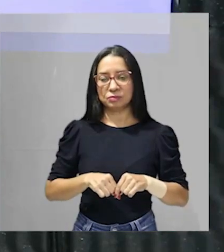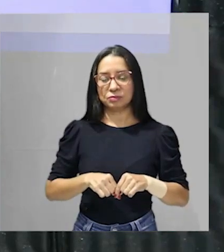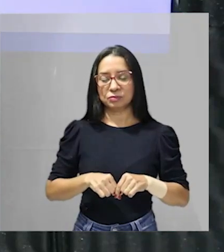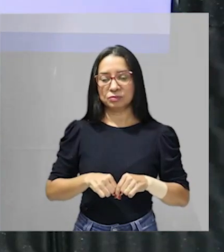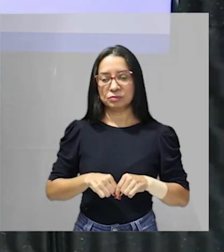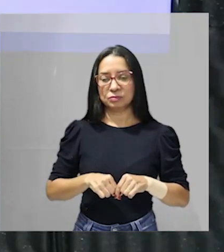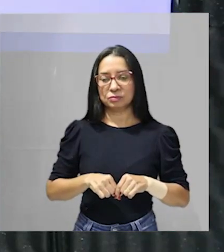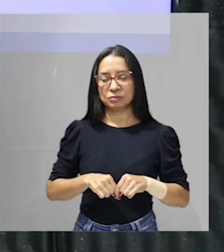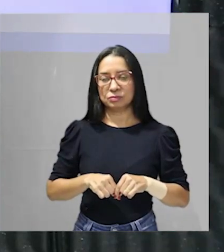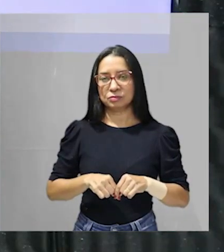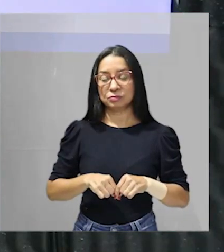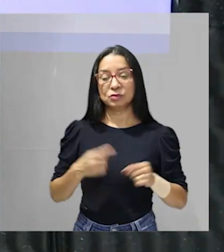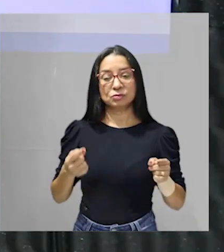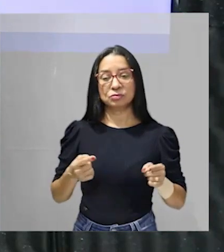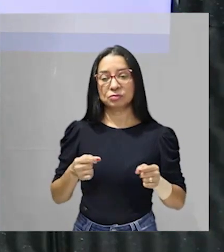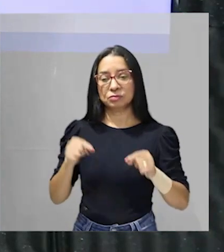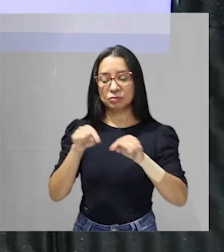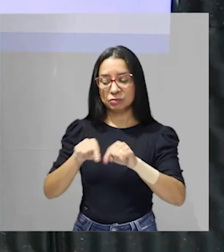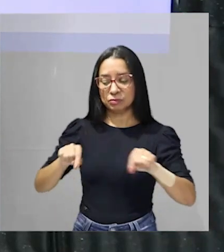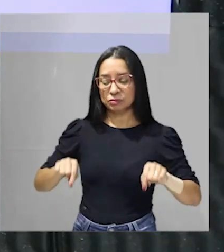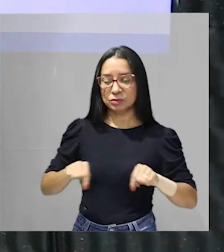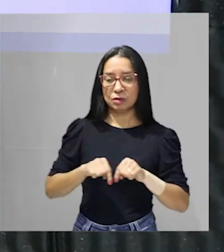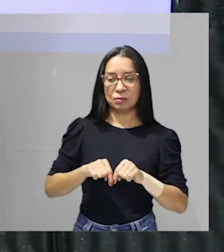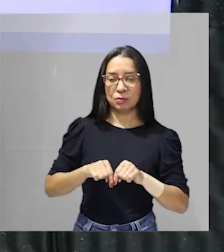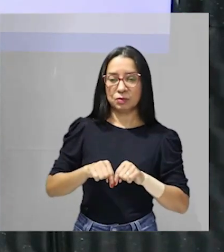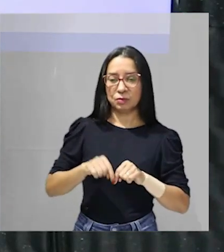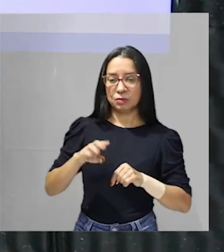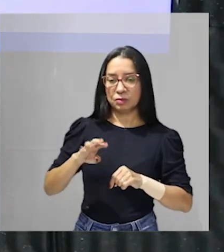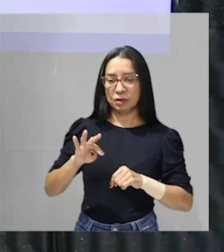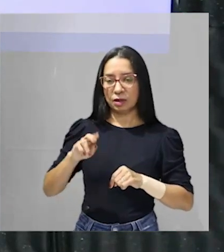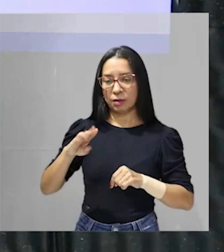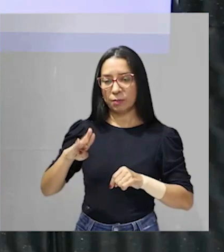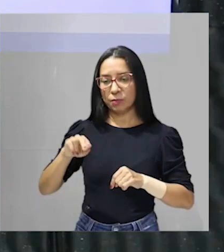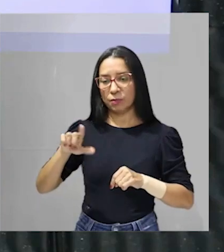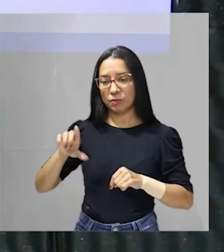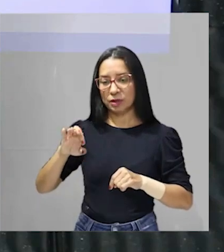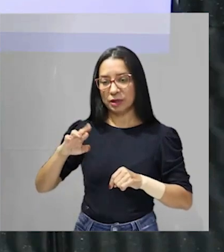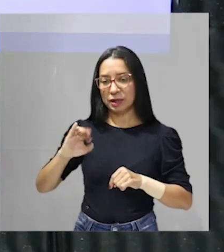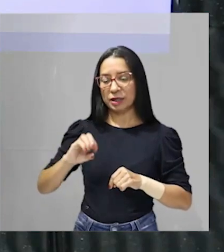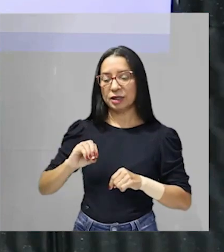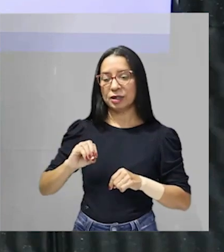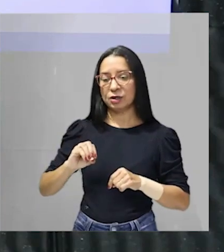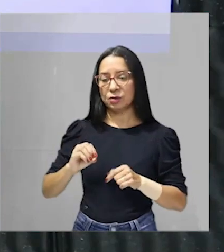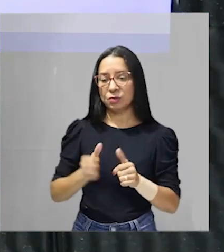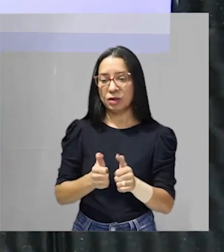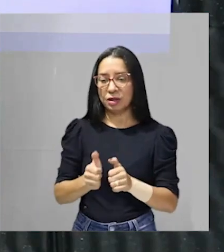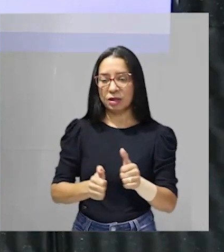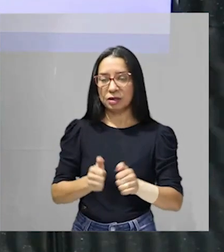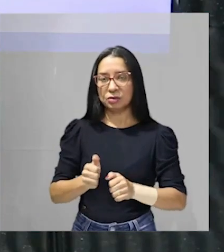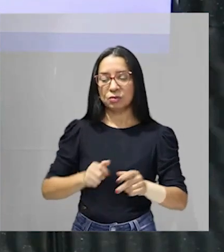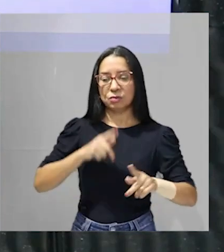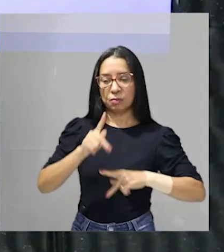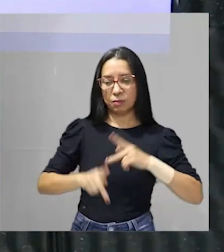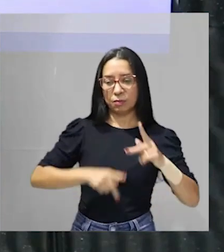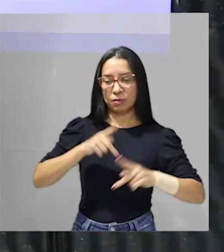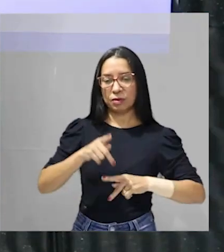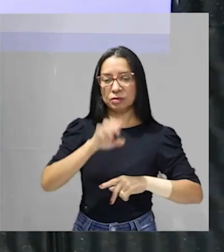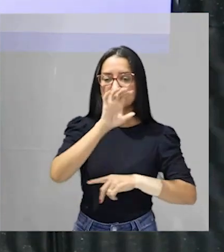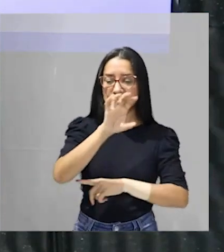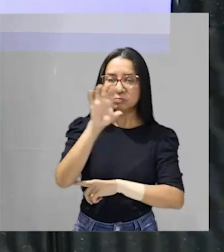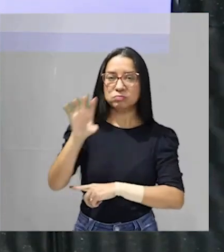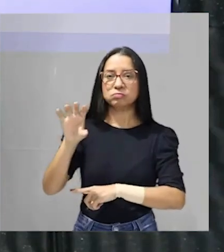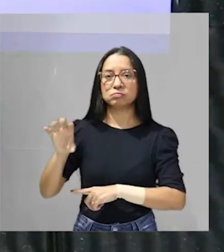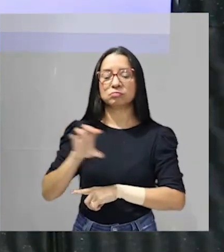de salão tabuleiro eletrônicos populares e regionais